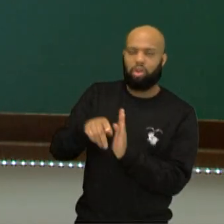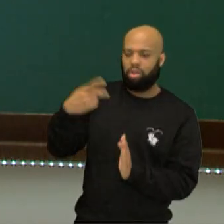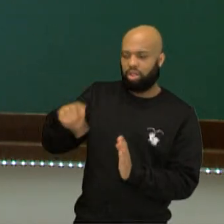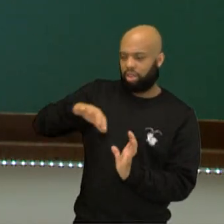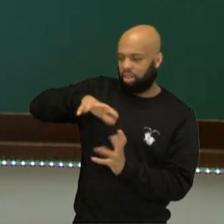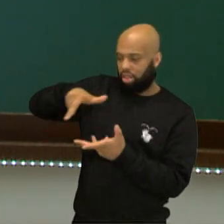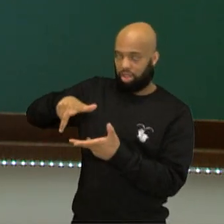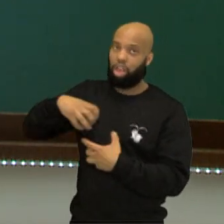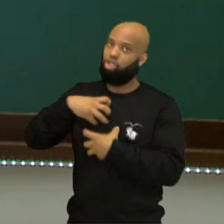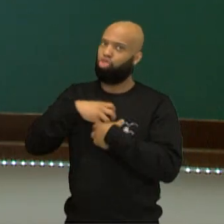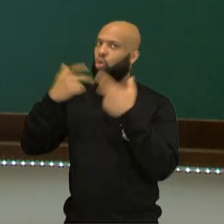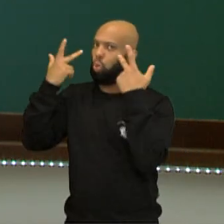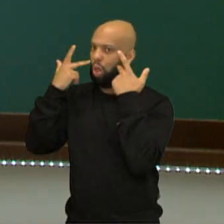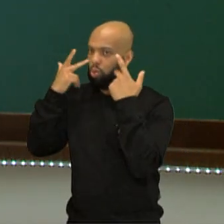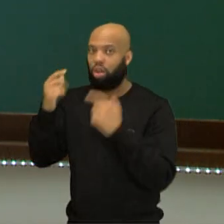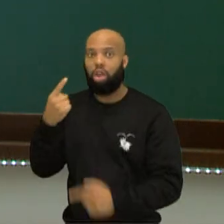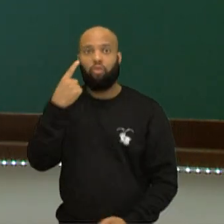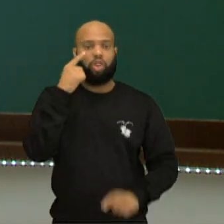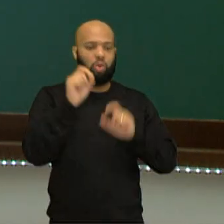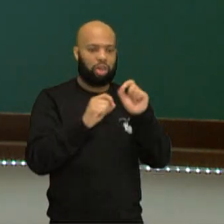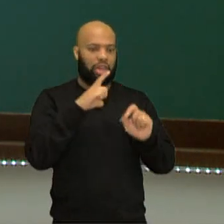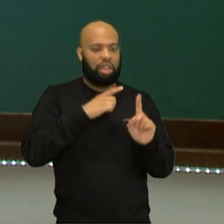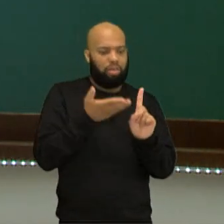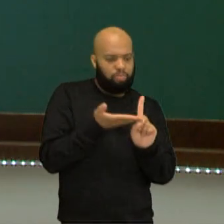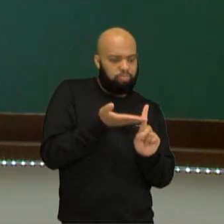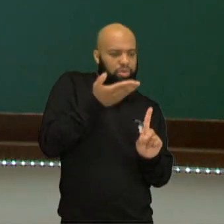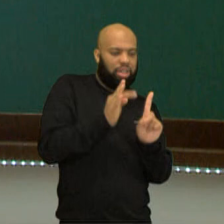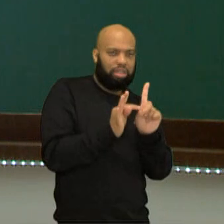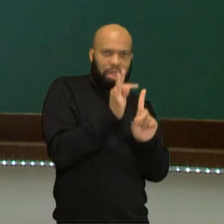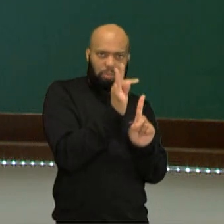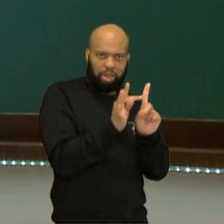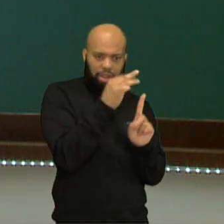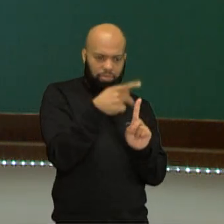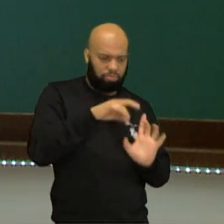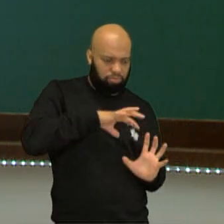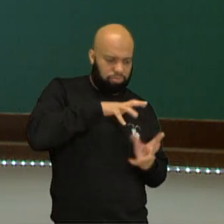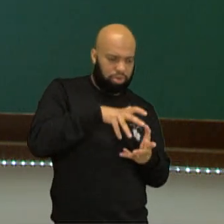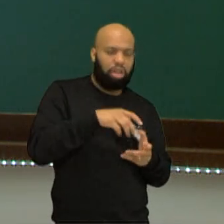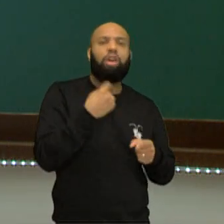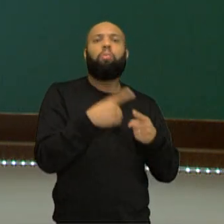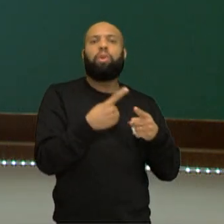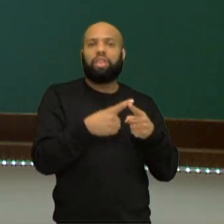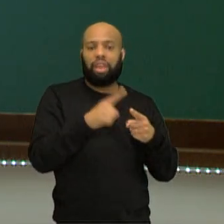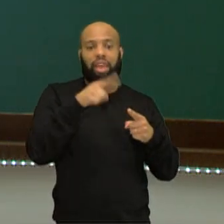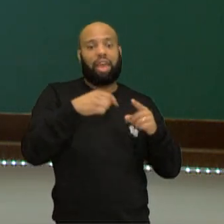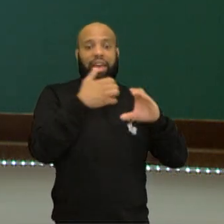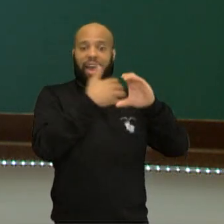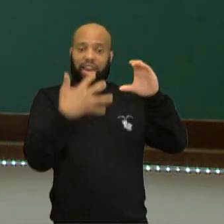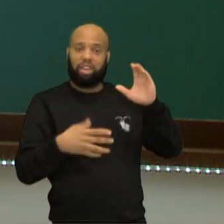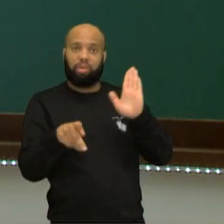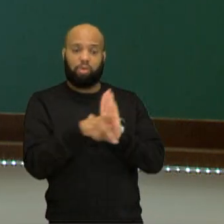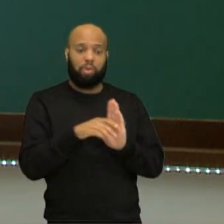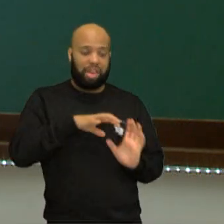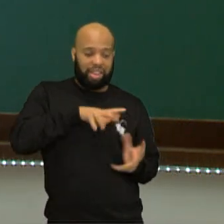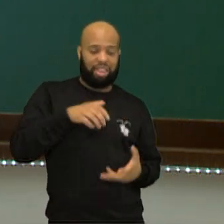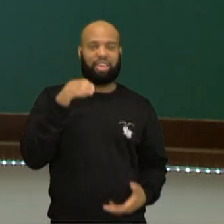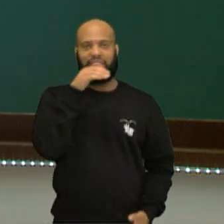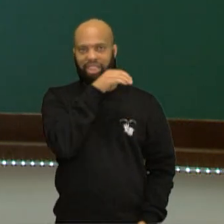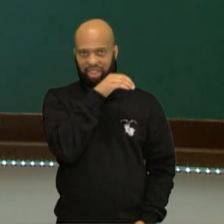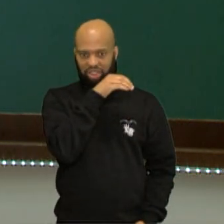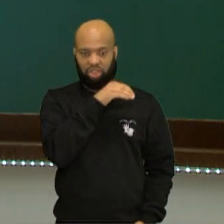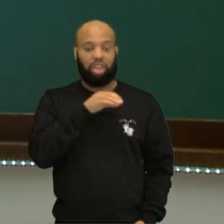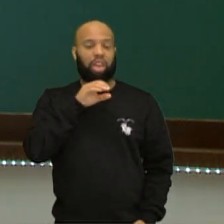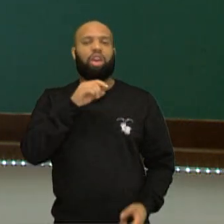terrestre. Então a gente vai perceber que o aumento da temperatura do nosso planeta se caracteriza como aquecimento global. E este pode